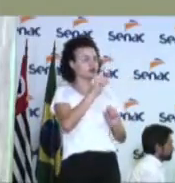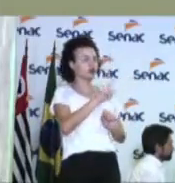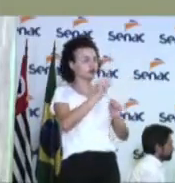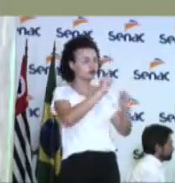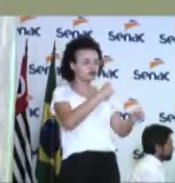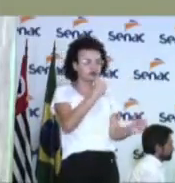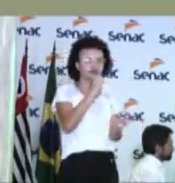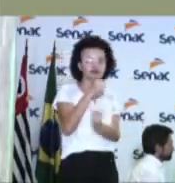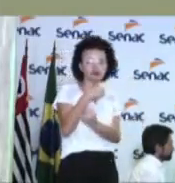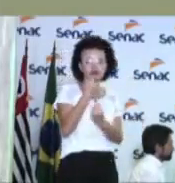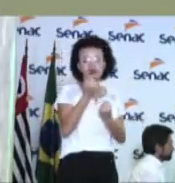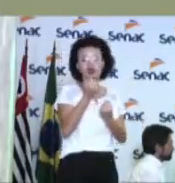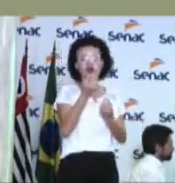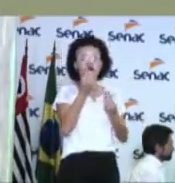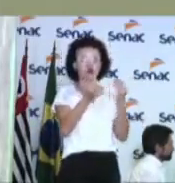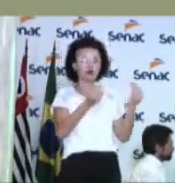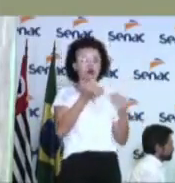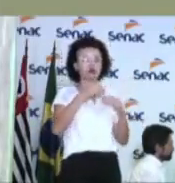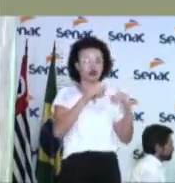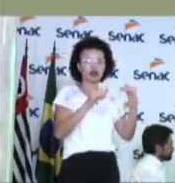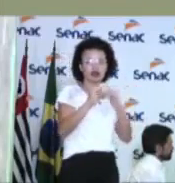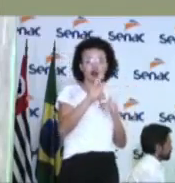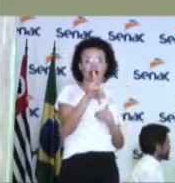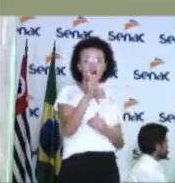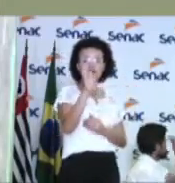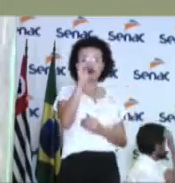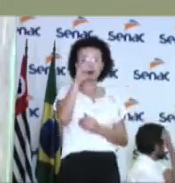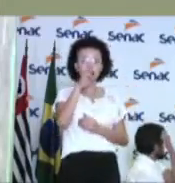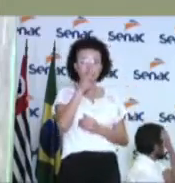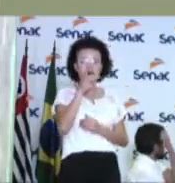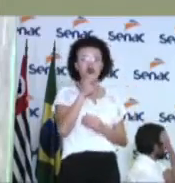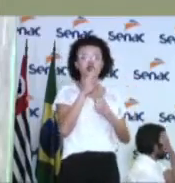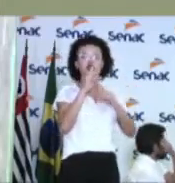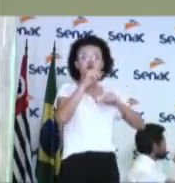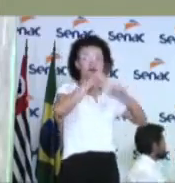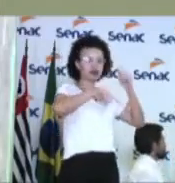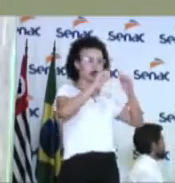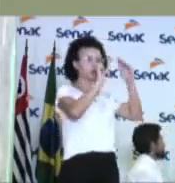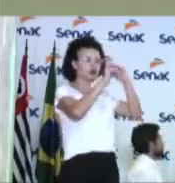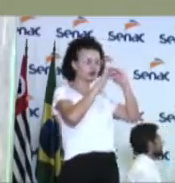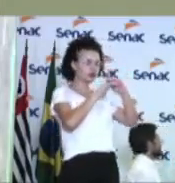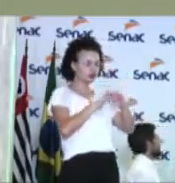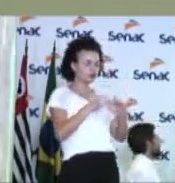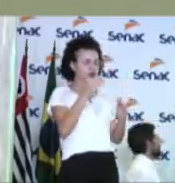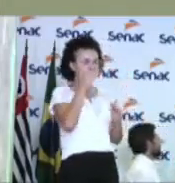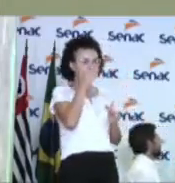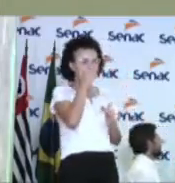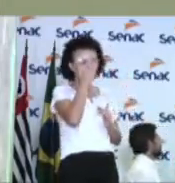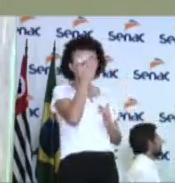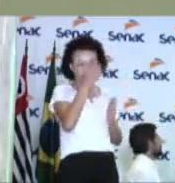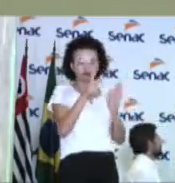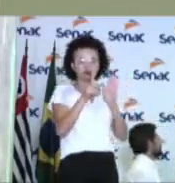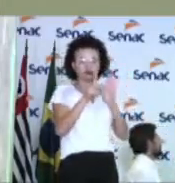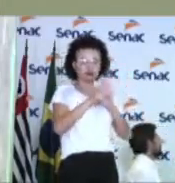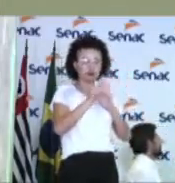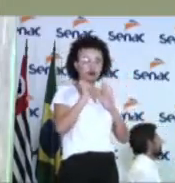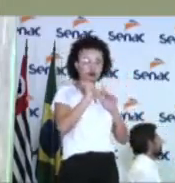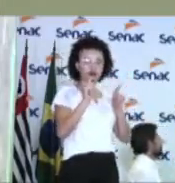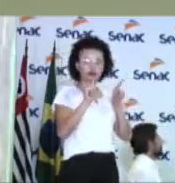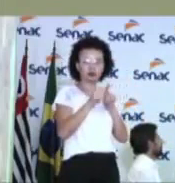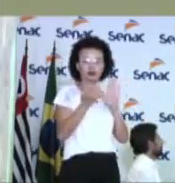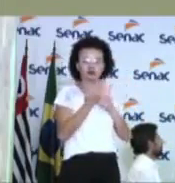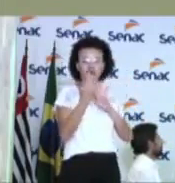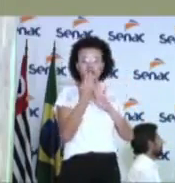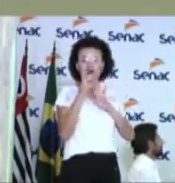também, além disso, a gente tinha um hub, onde a gente juntava todo esse material, que era um hub da Abril, da Quatro Rodas, mas que